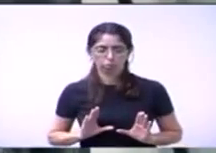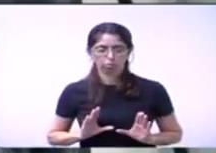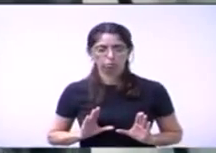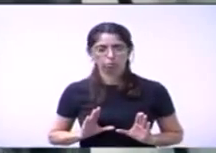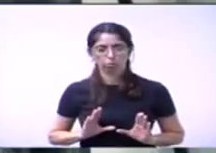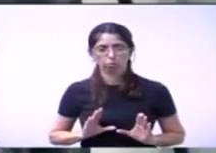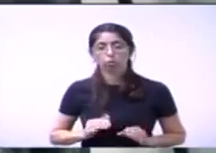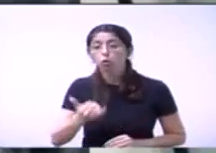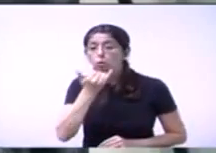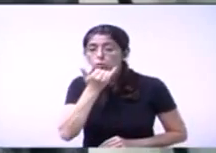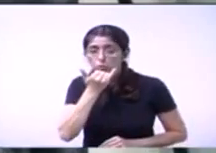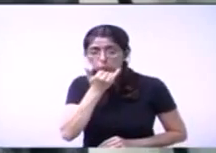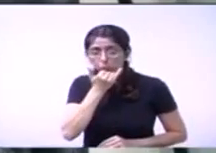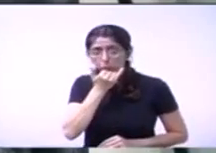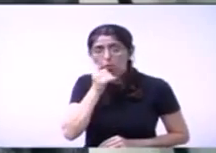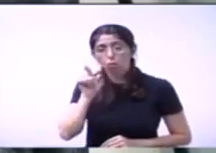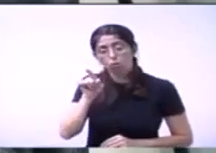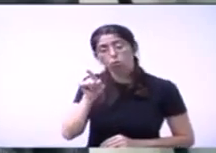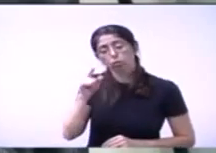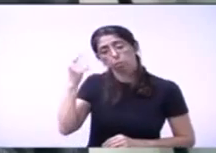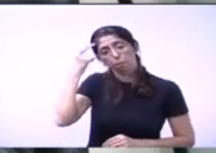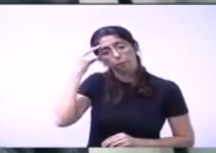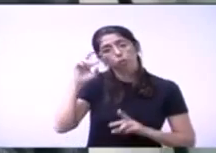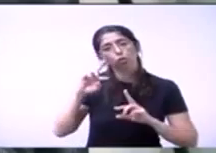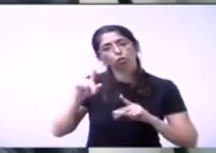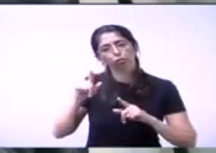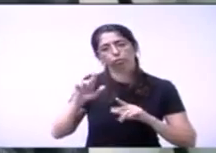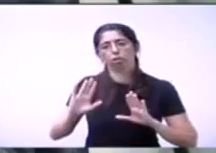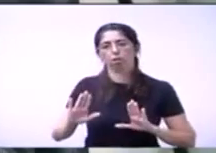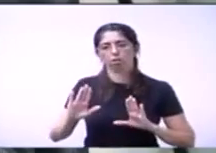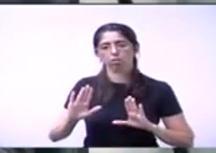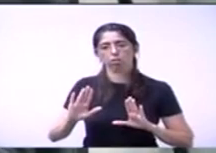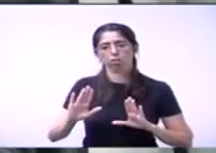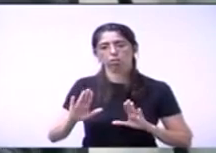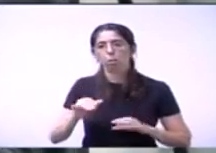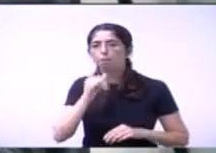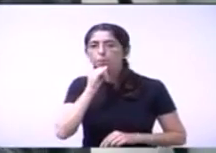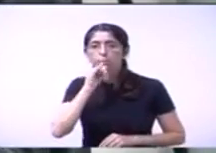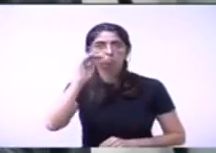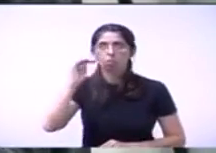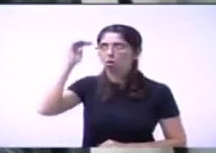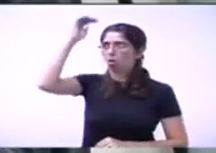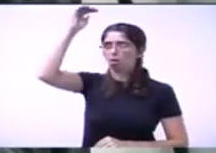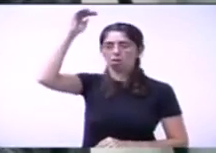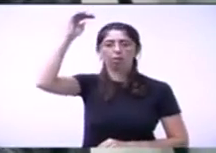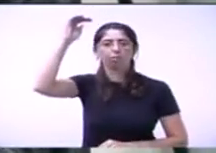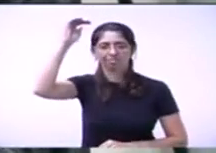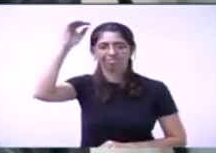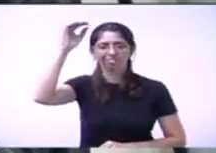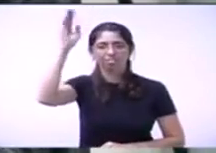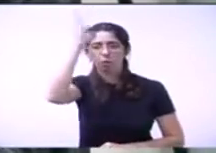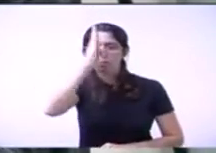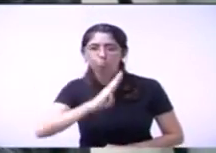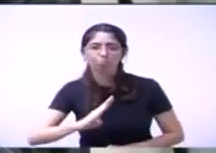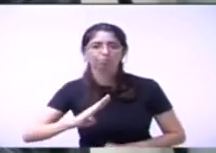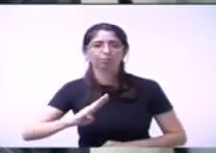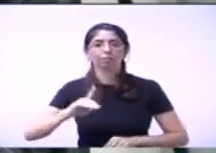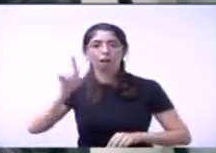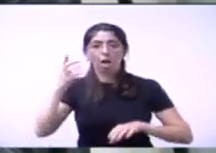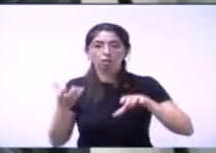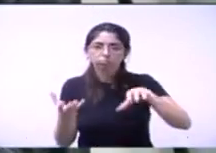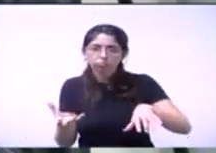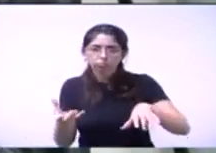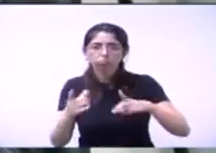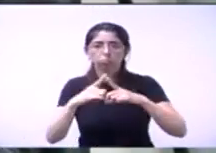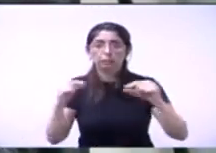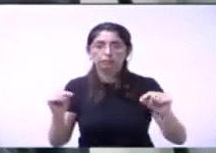de Vossa Excelência o que acontece em nível federal. Também sou radicalmente contrário à política do ódio. Eu